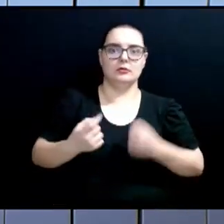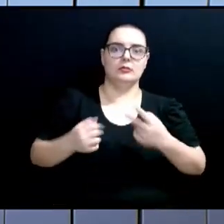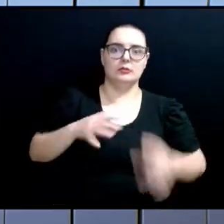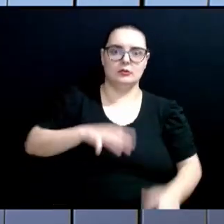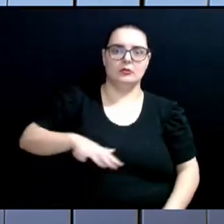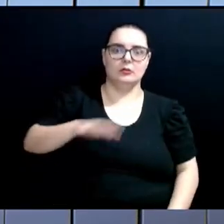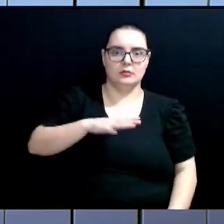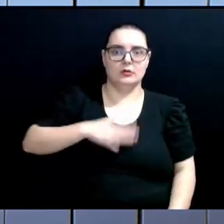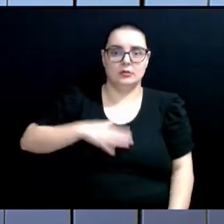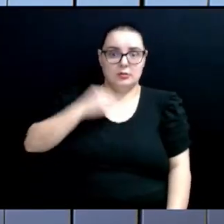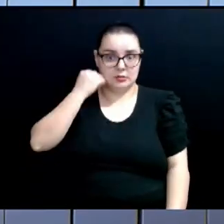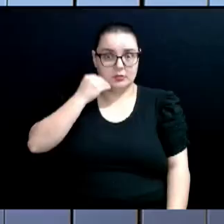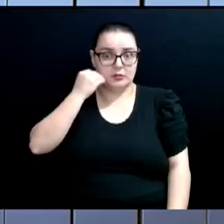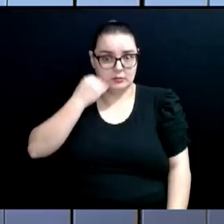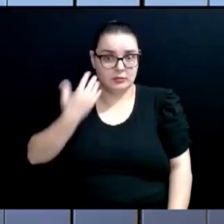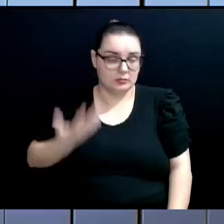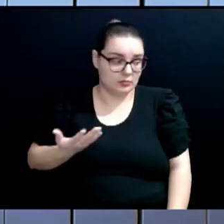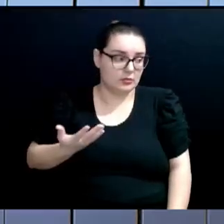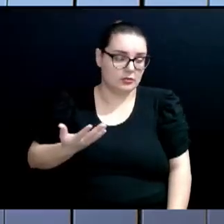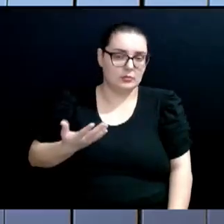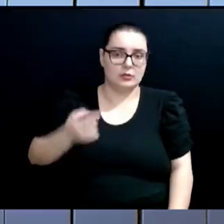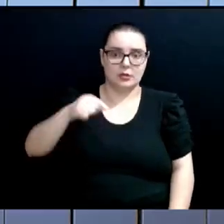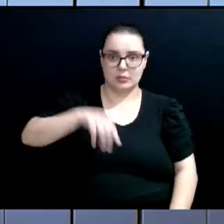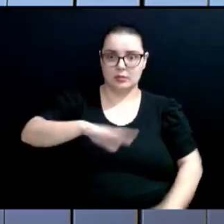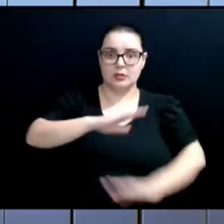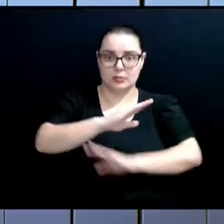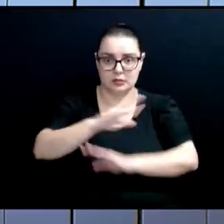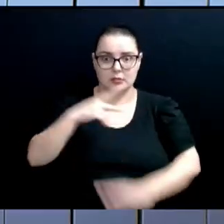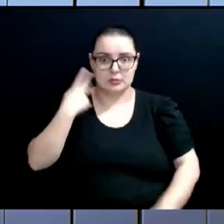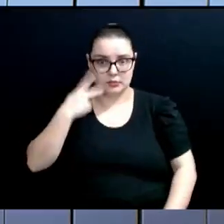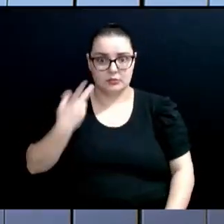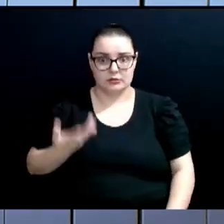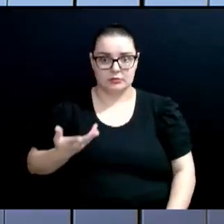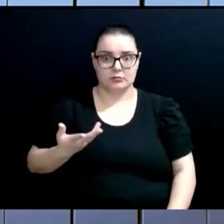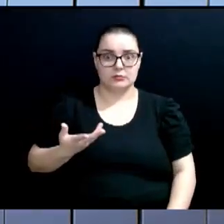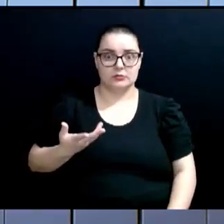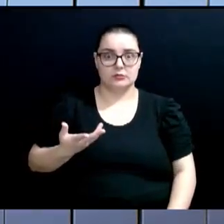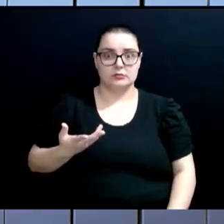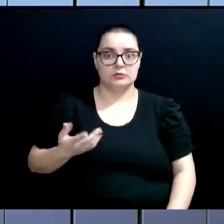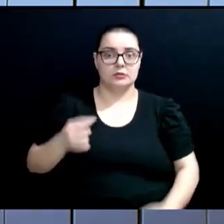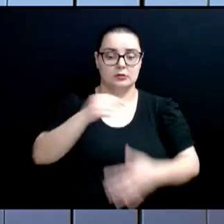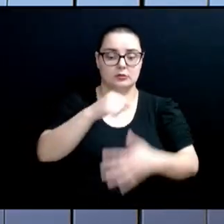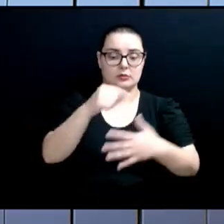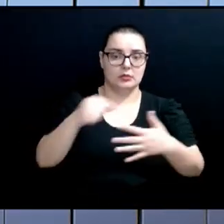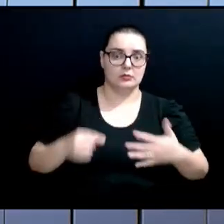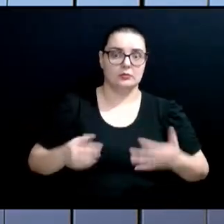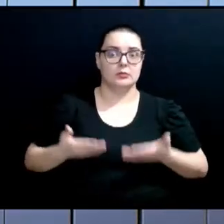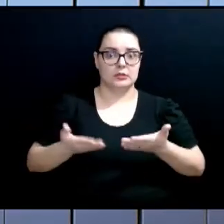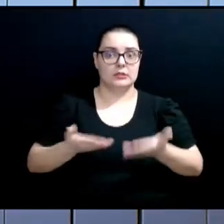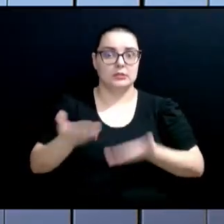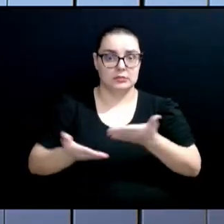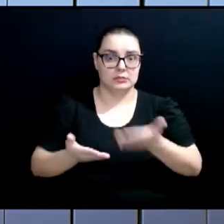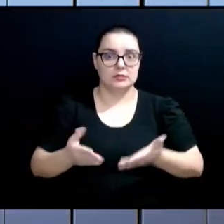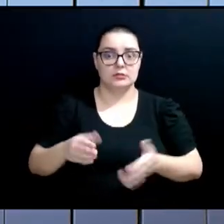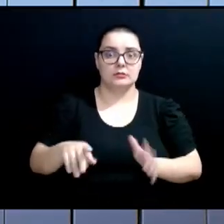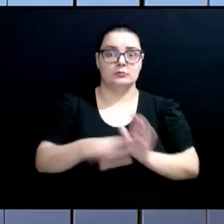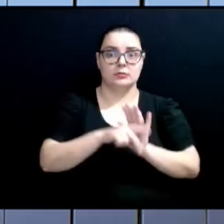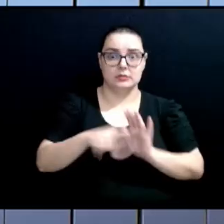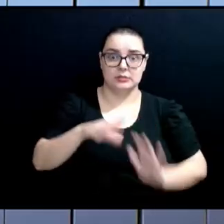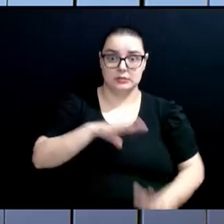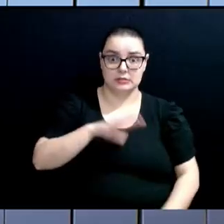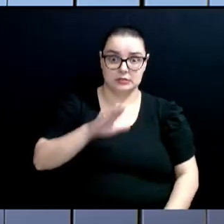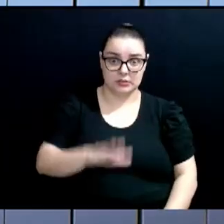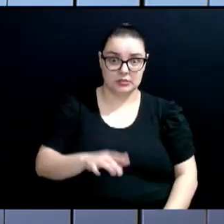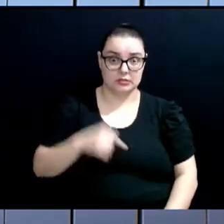experiência aqui na Câmara de Vereadores, das questões que a gente trata na cidade, a gente percebe